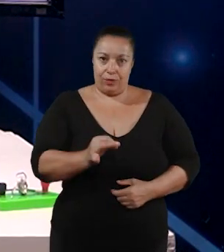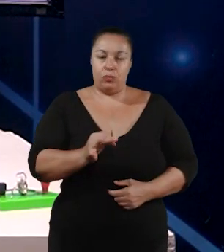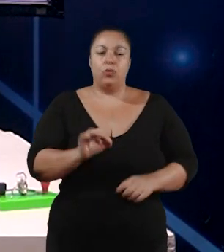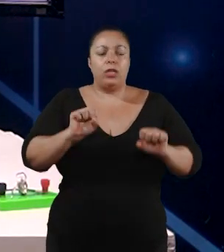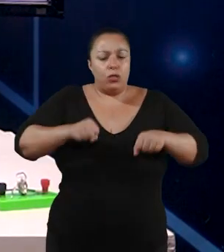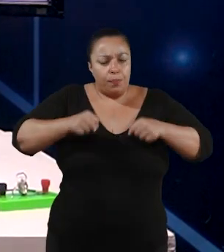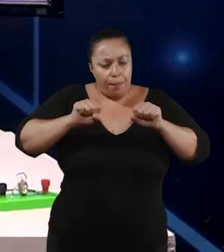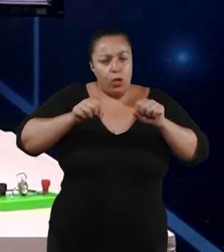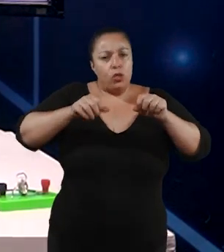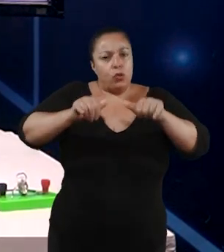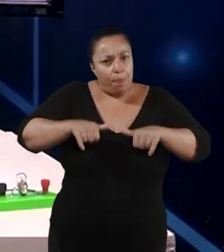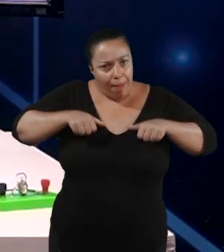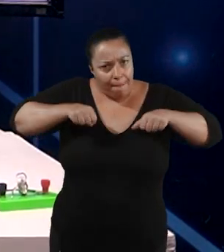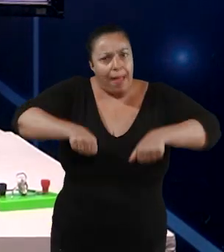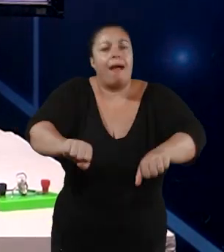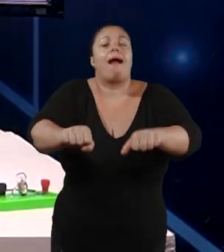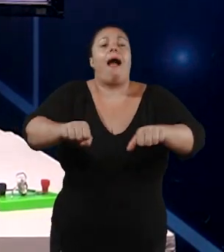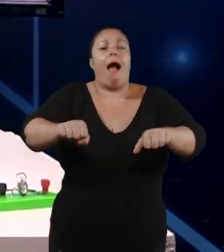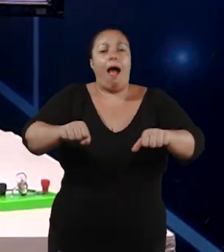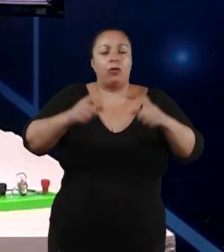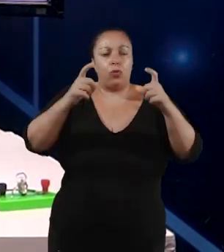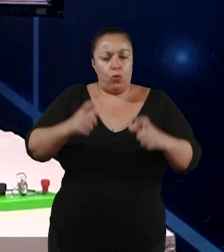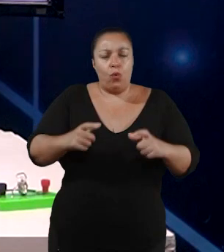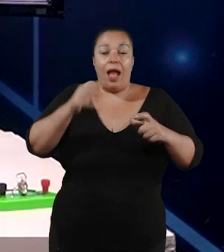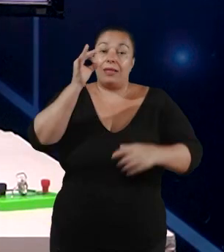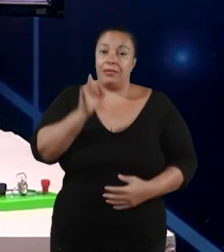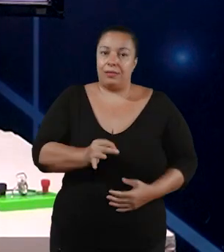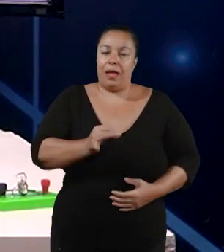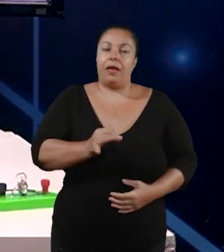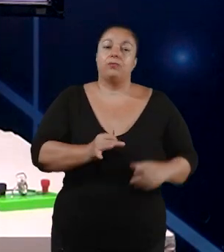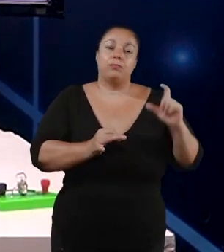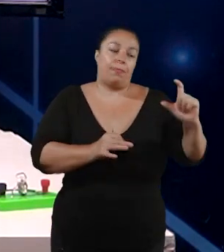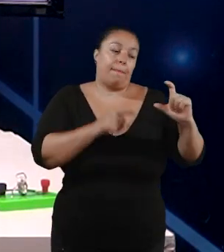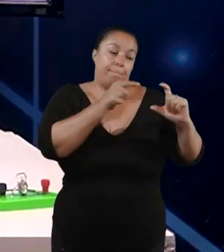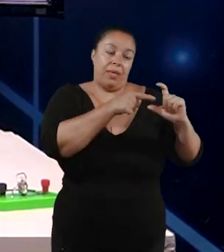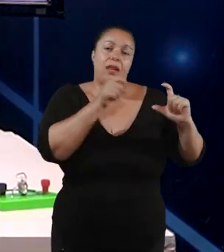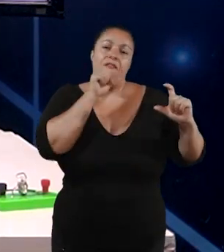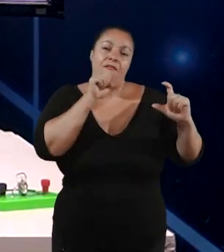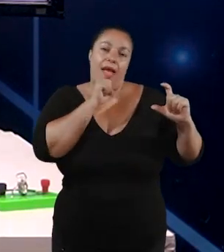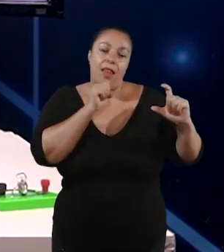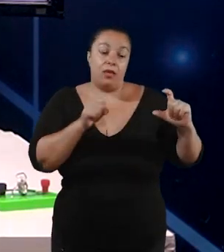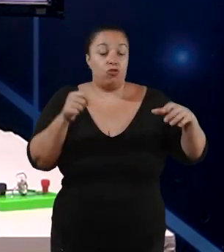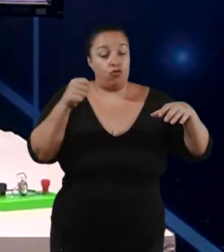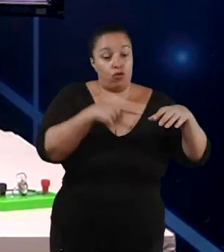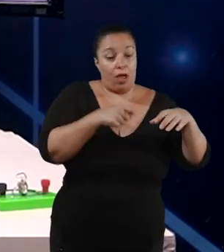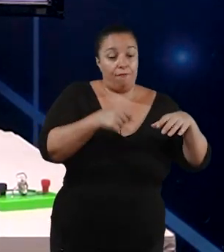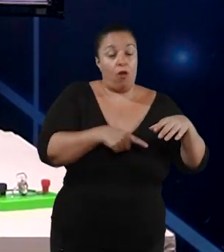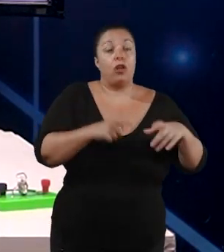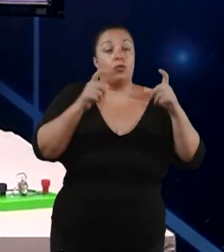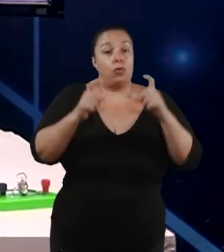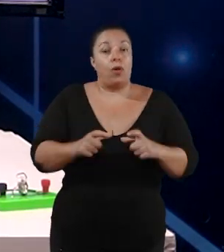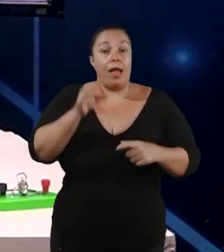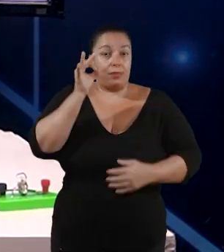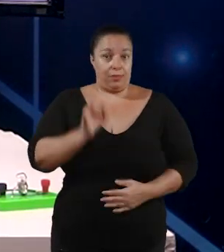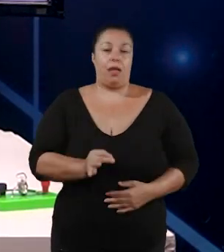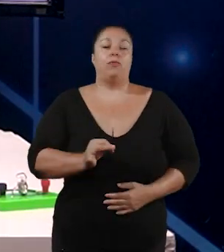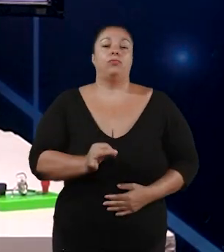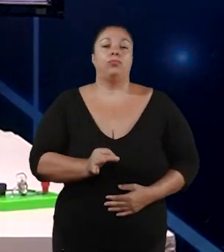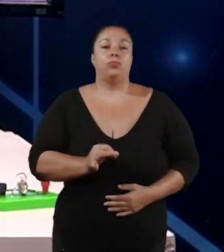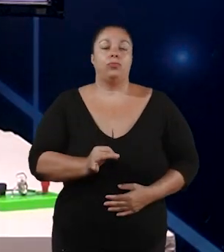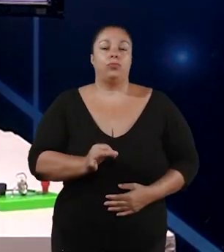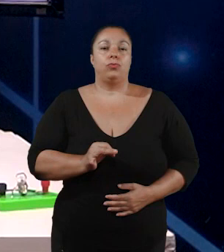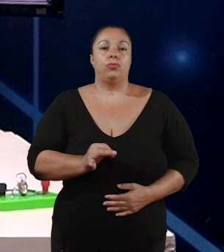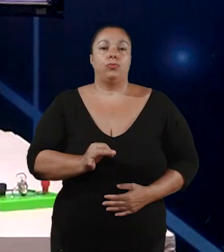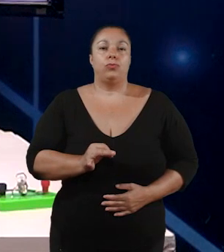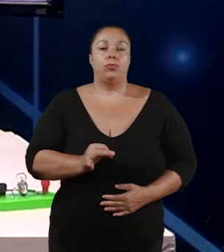de coleta. Para quê? Para que esse material, né, seja separado e não descartado na natureza, mas vai para uma outra